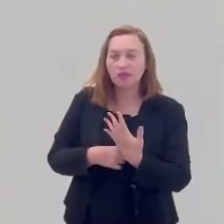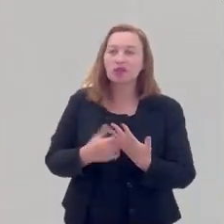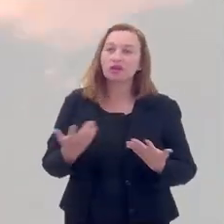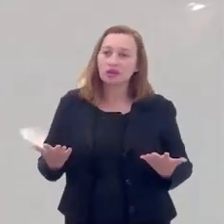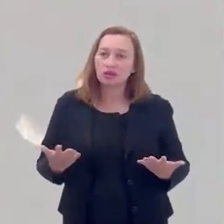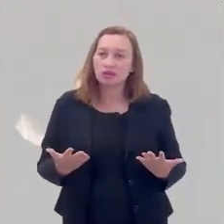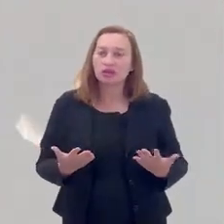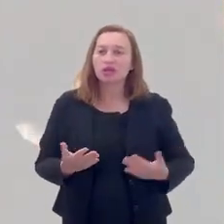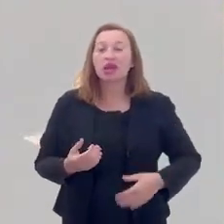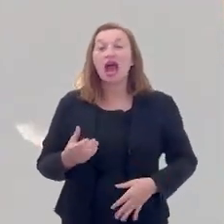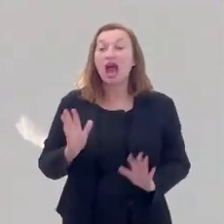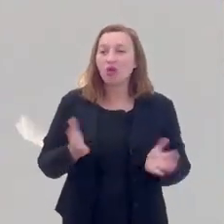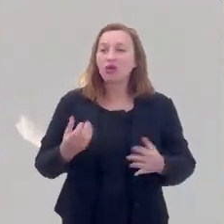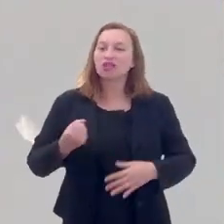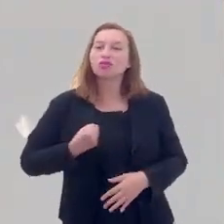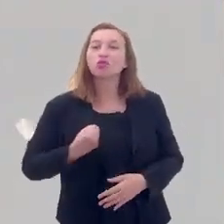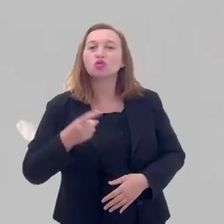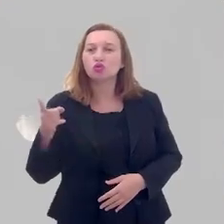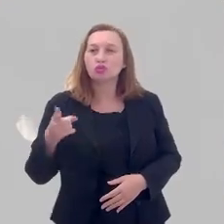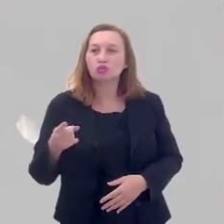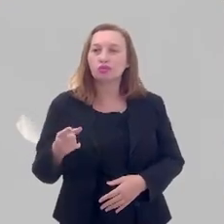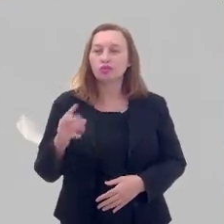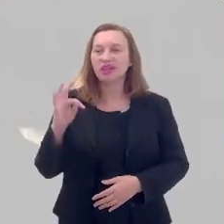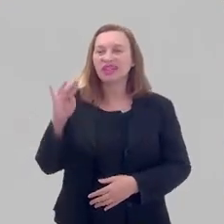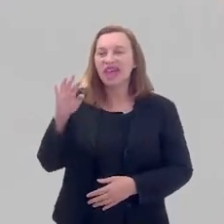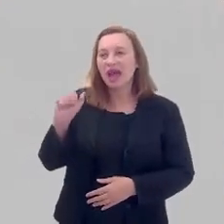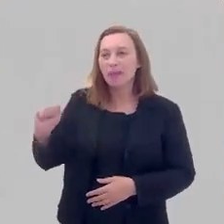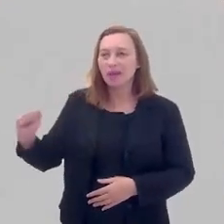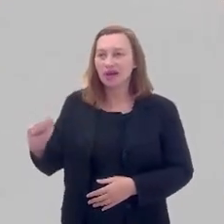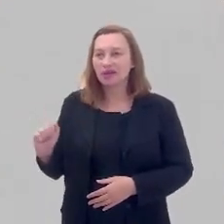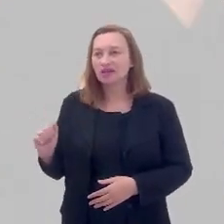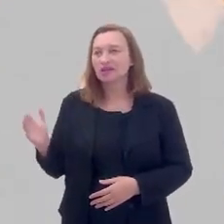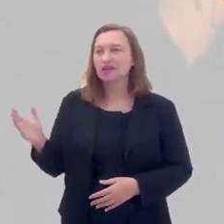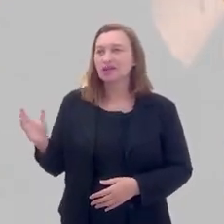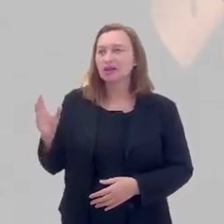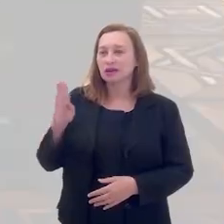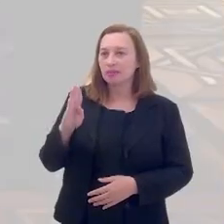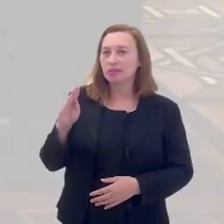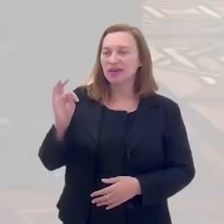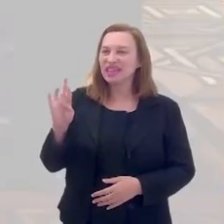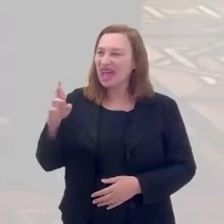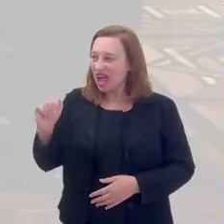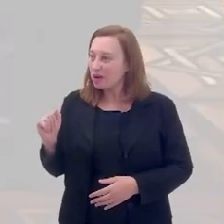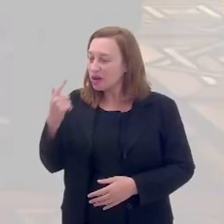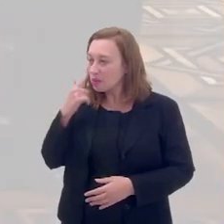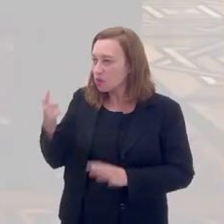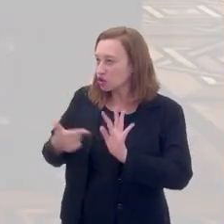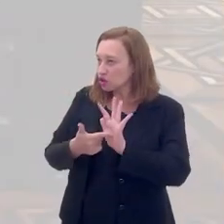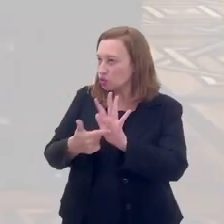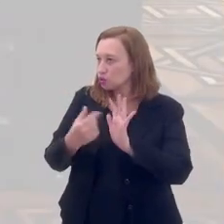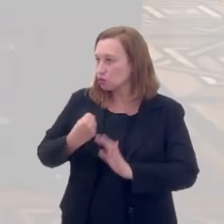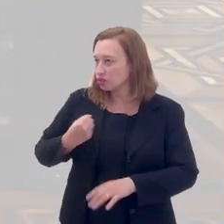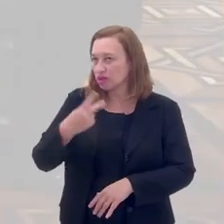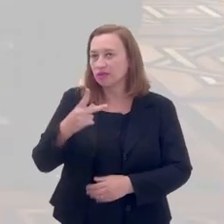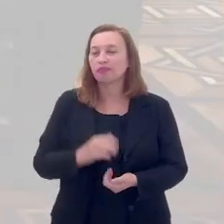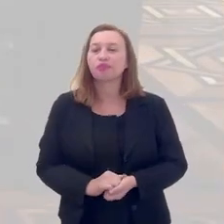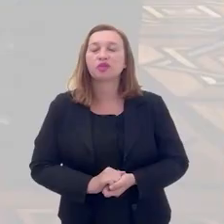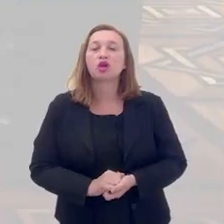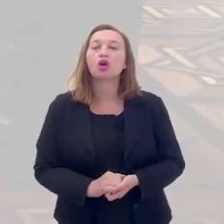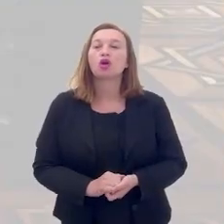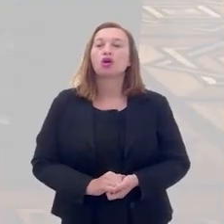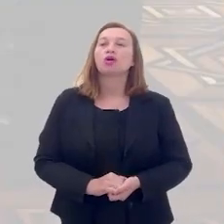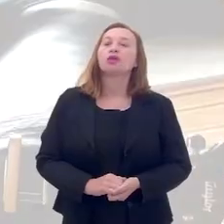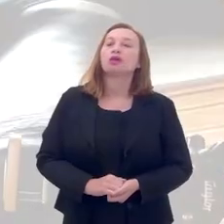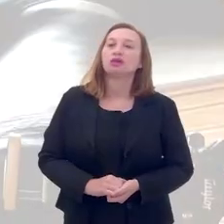dá o teu número dá o teu número lá tá ali ó beterraba e tá conseguindo enxergar Então quem quiser